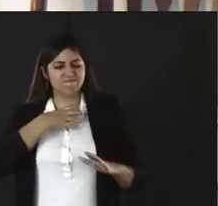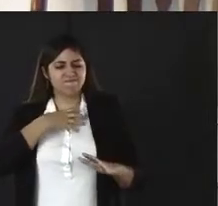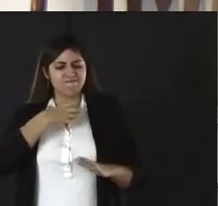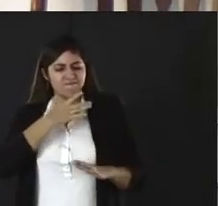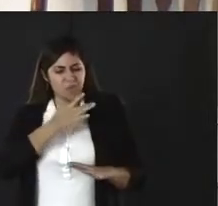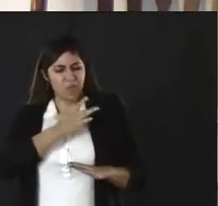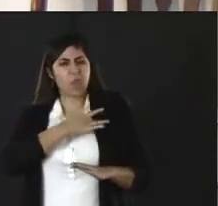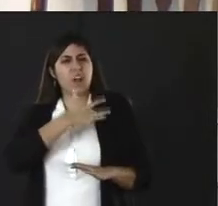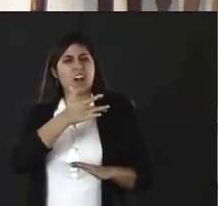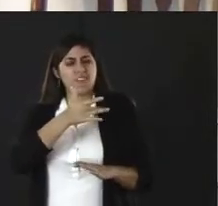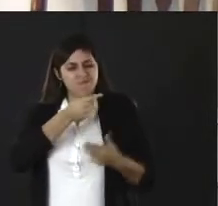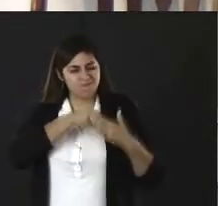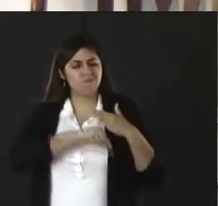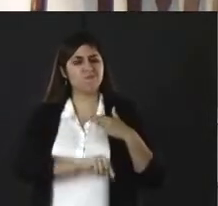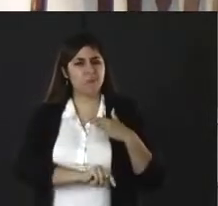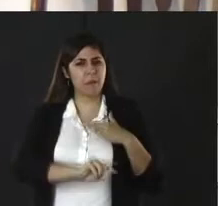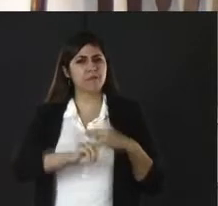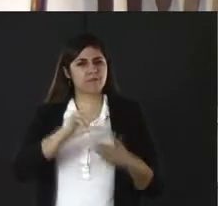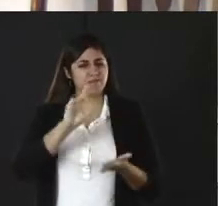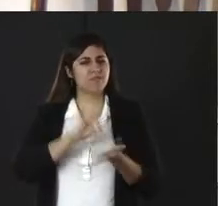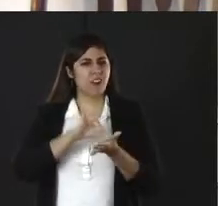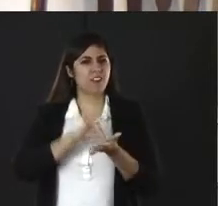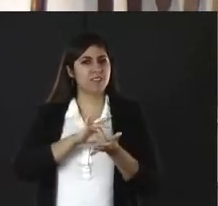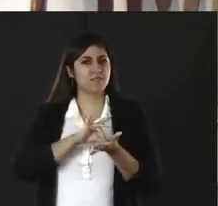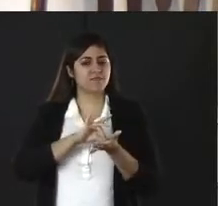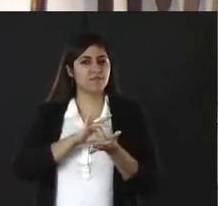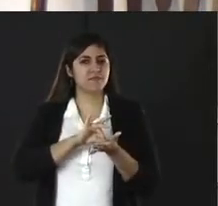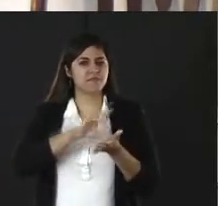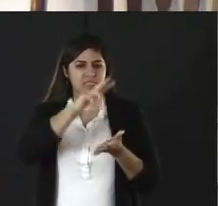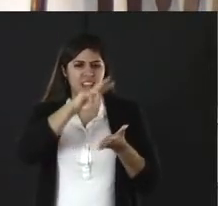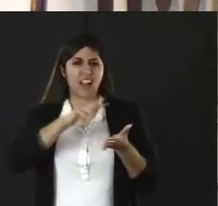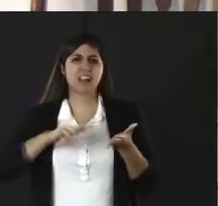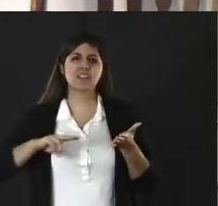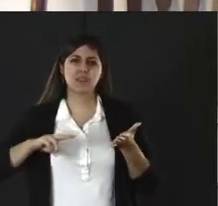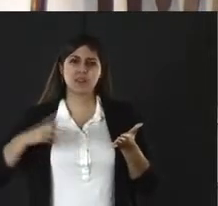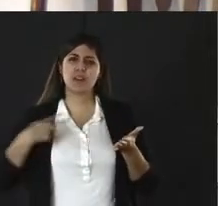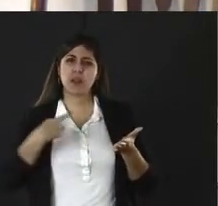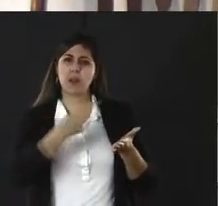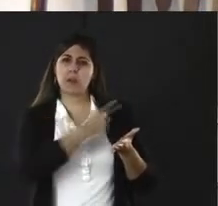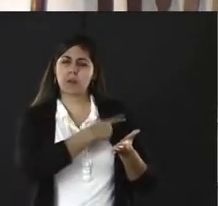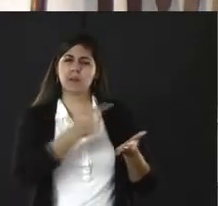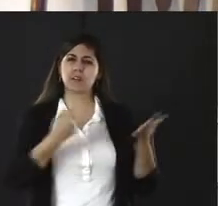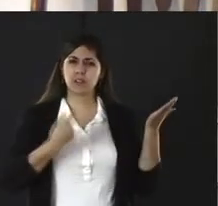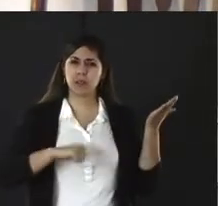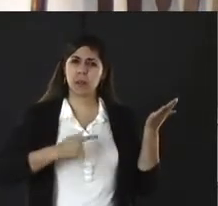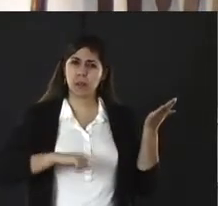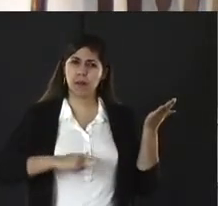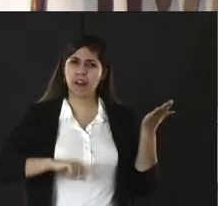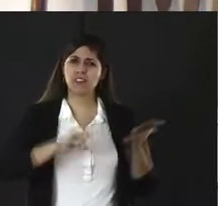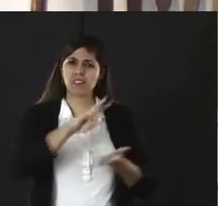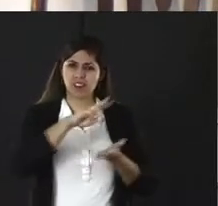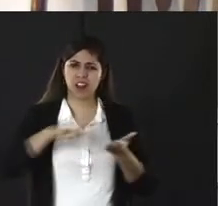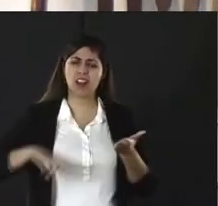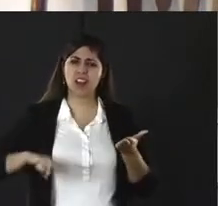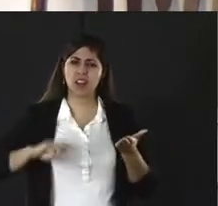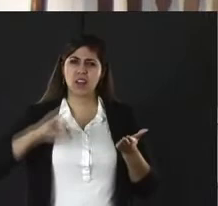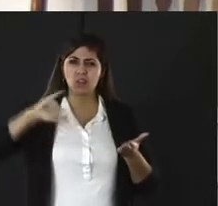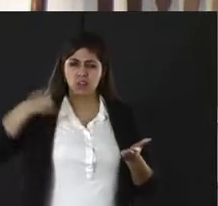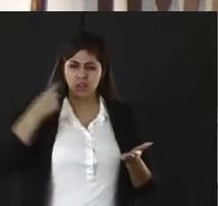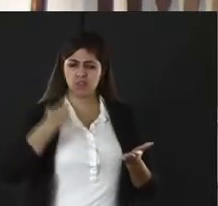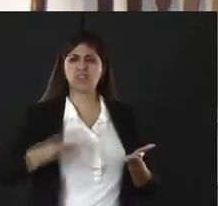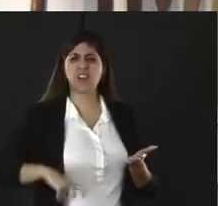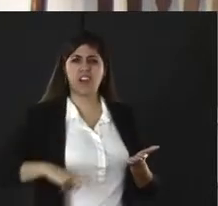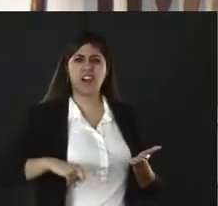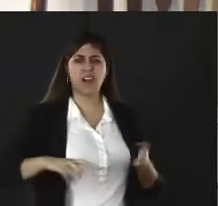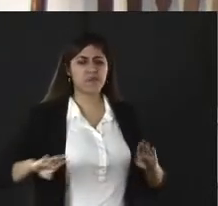mesmo desde a leitura e o reverendo gilberto fez da passagem de josé aquele